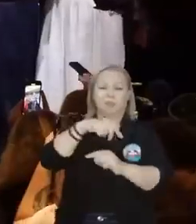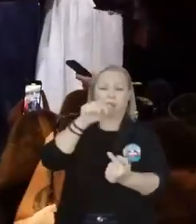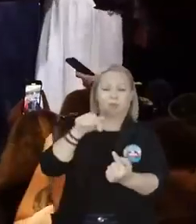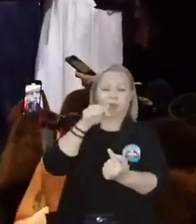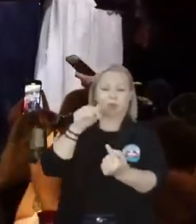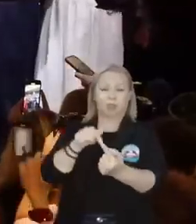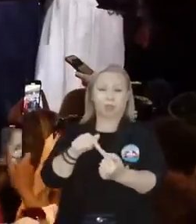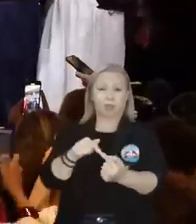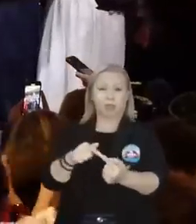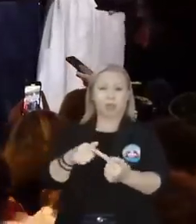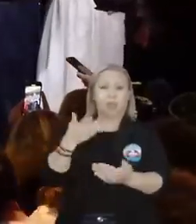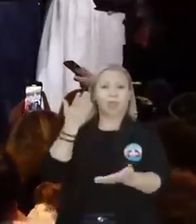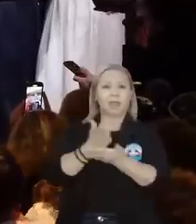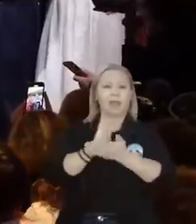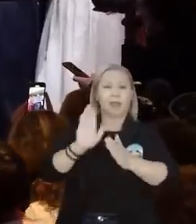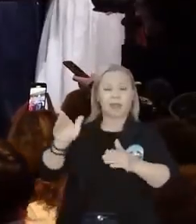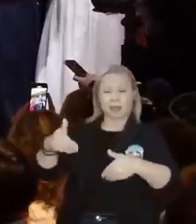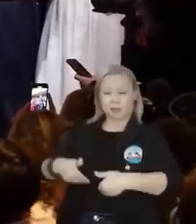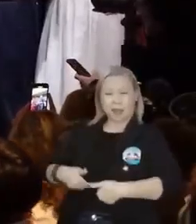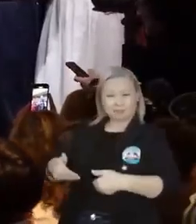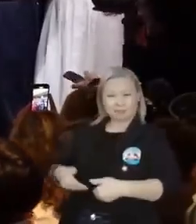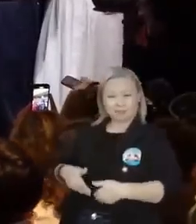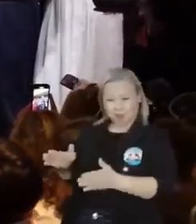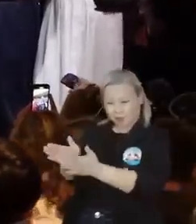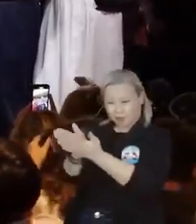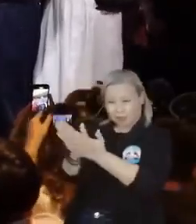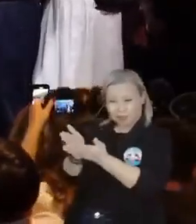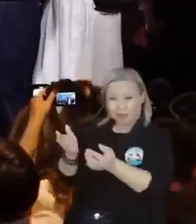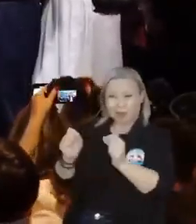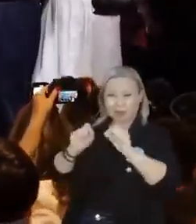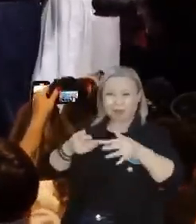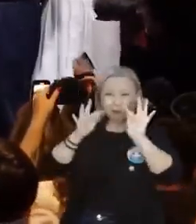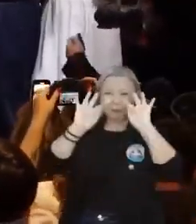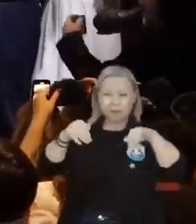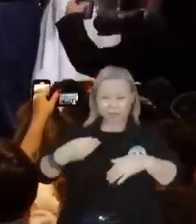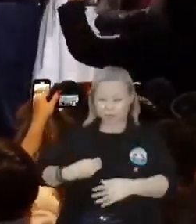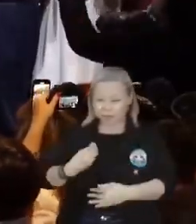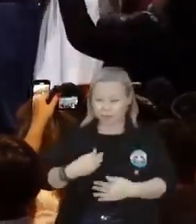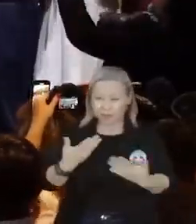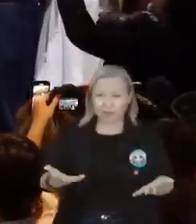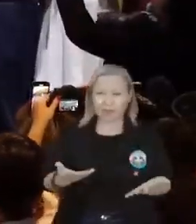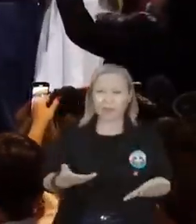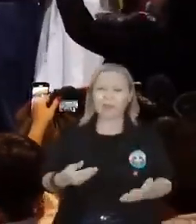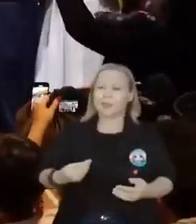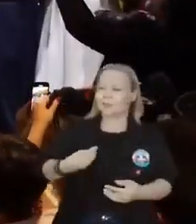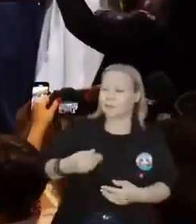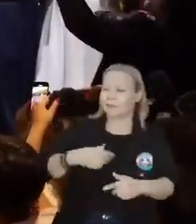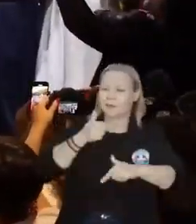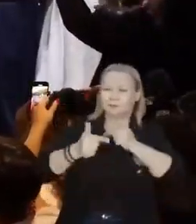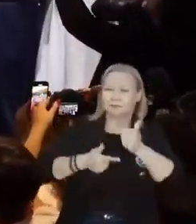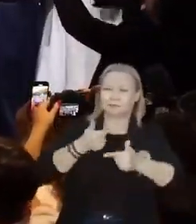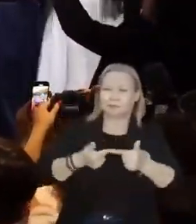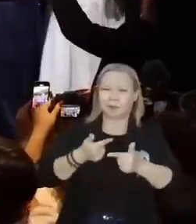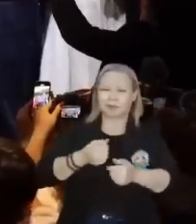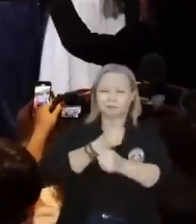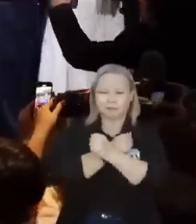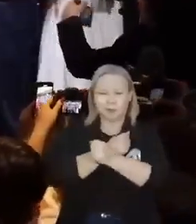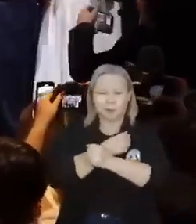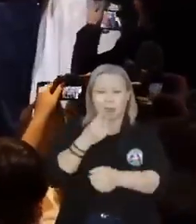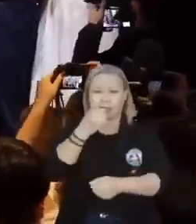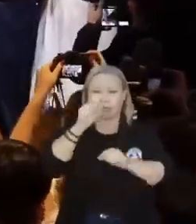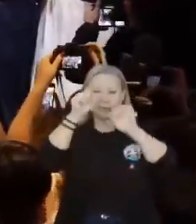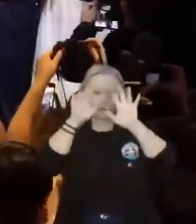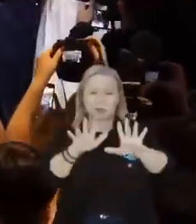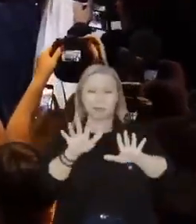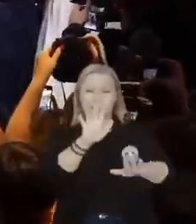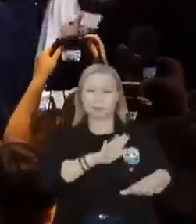viver até o fim da minha vida. Um grande abraço e que Deus abençoe a nossa jornada a